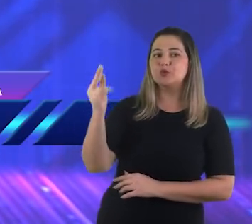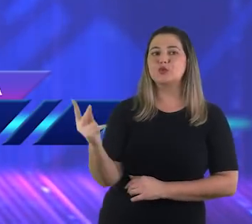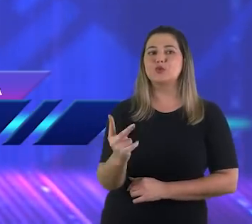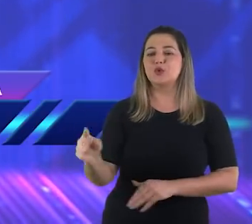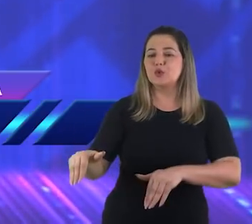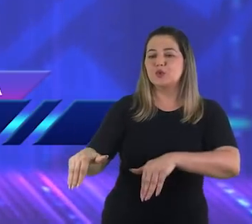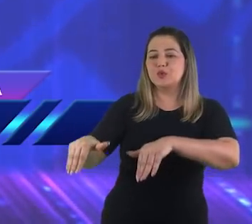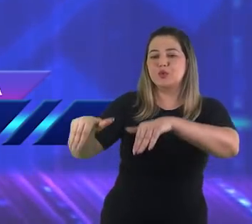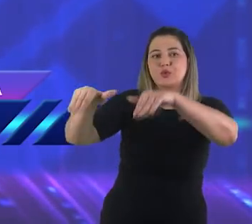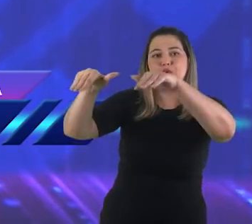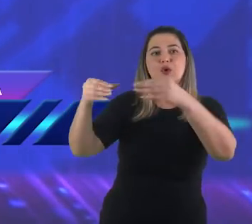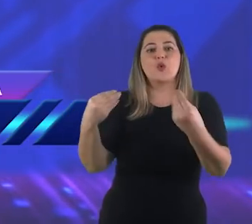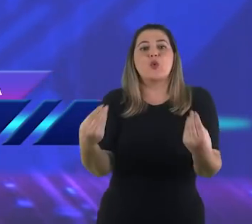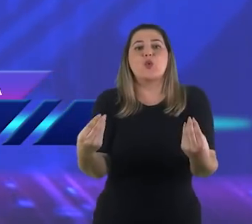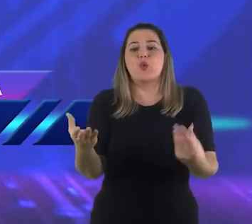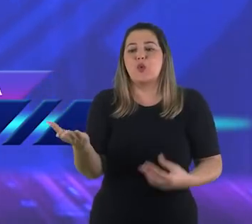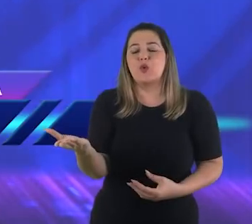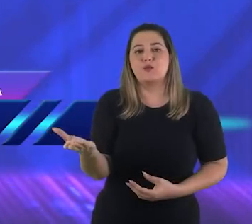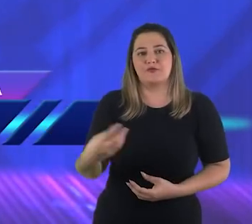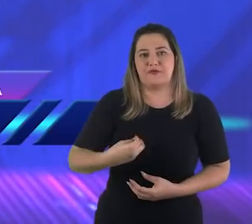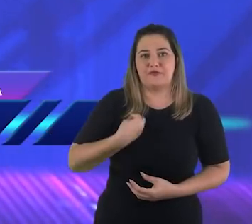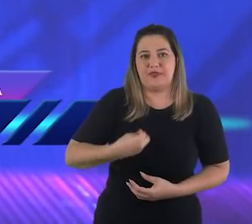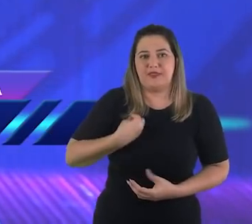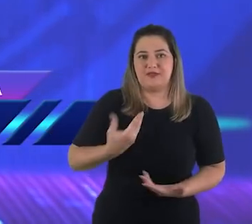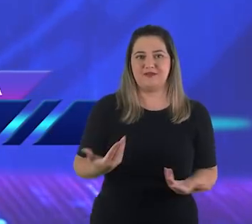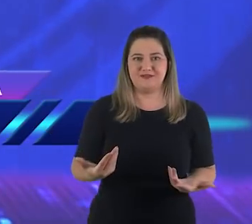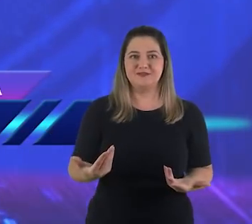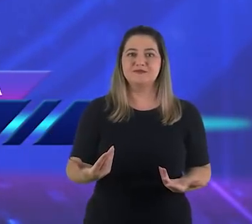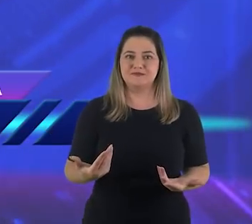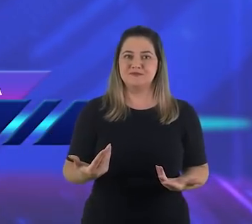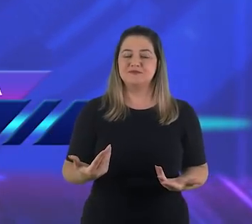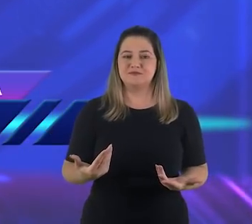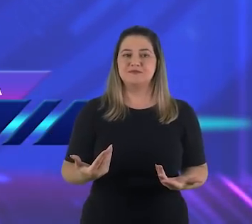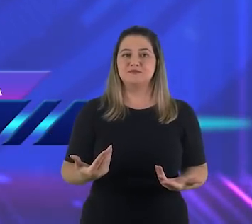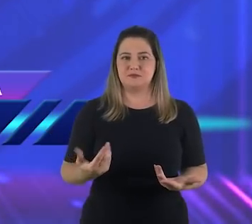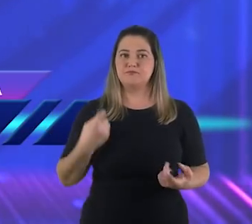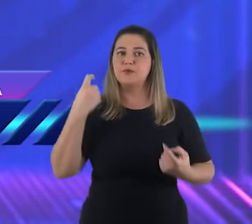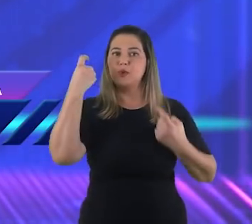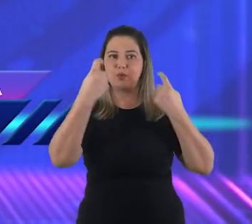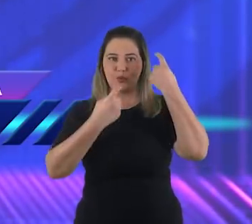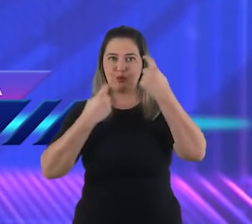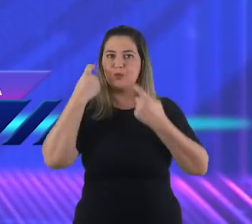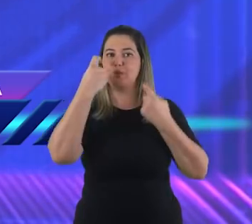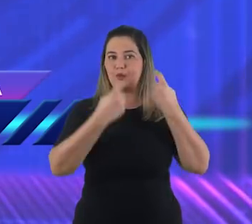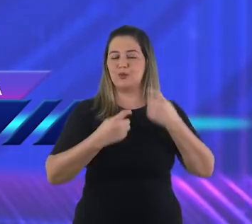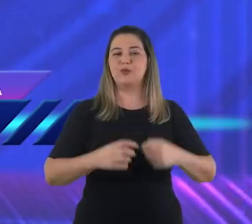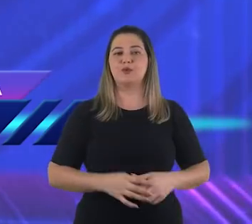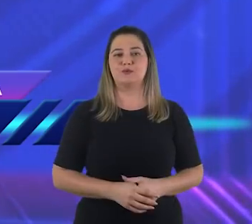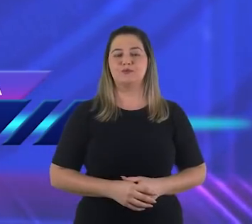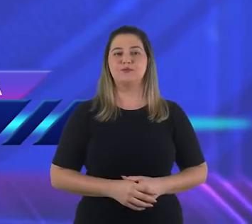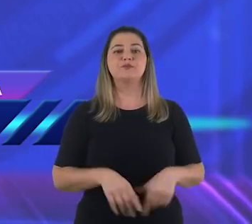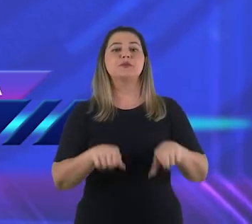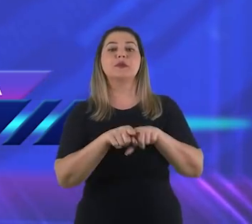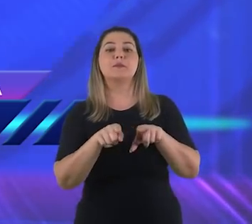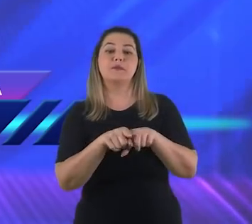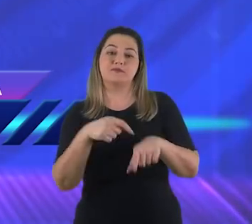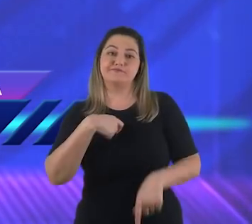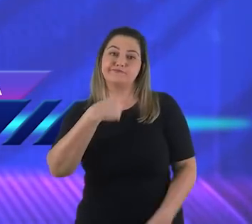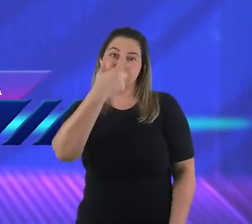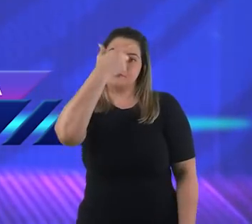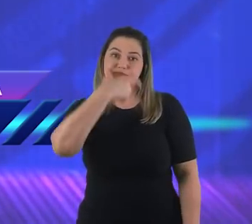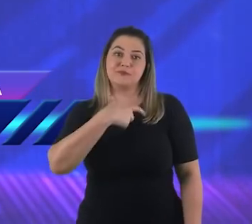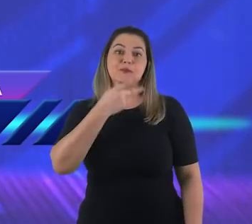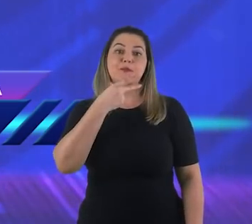terão? O que ainda elas enfrentarão? Eu também tenho preocupações como um